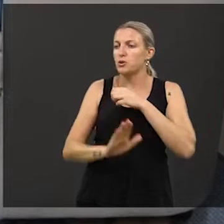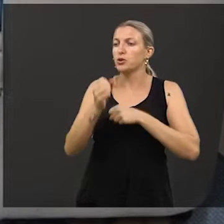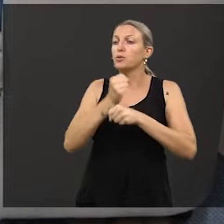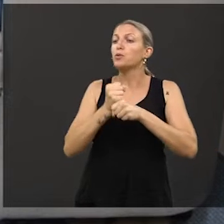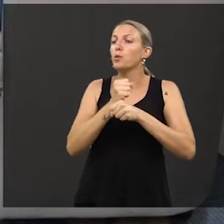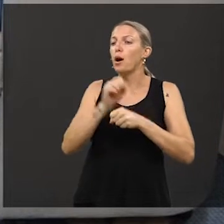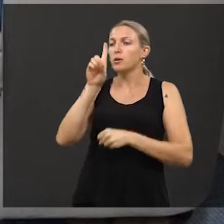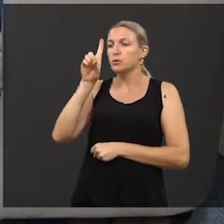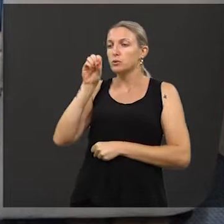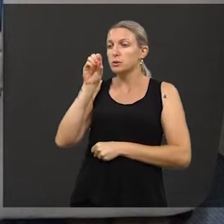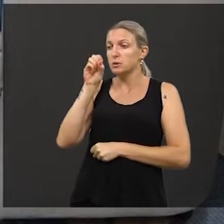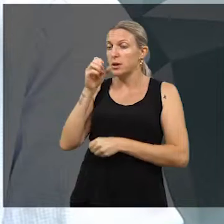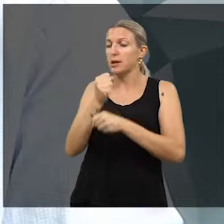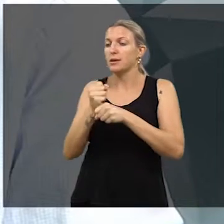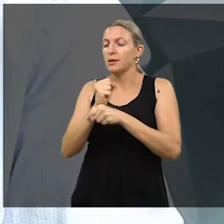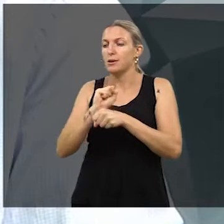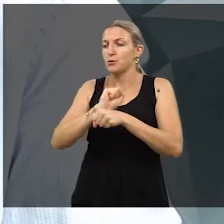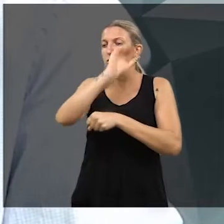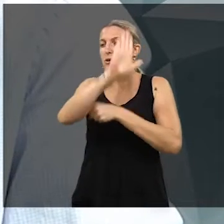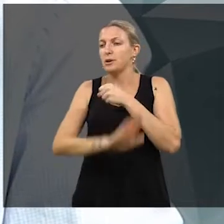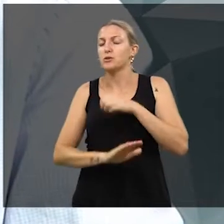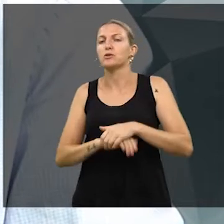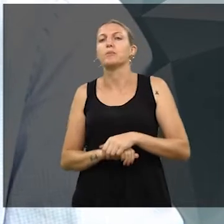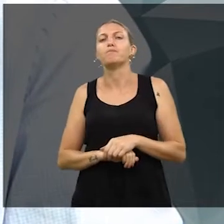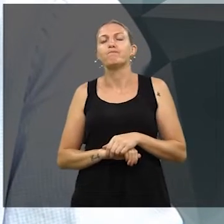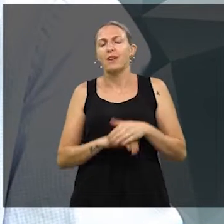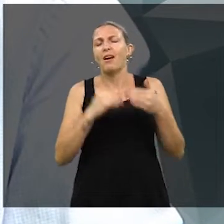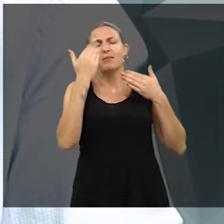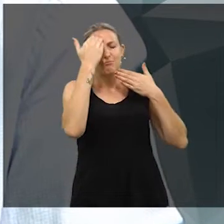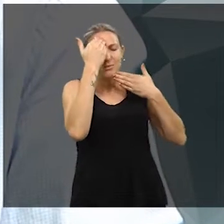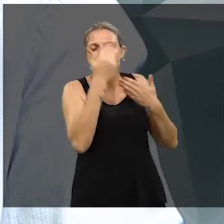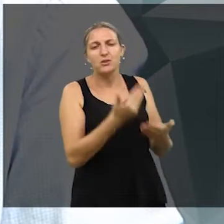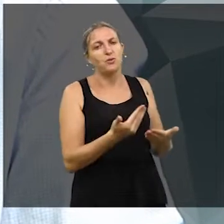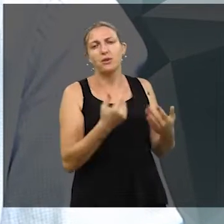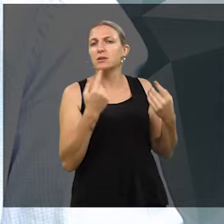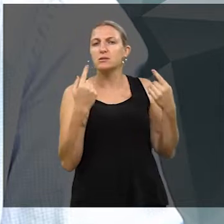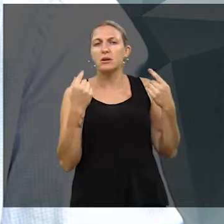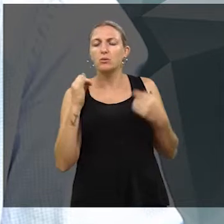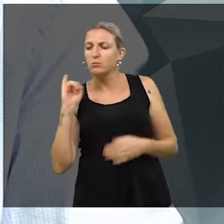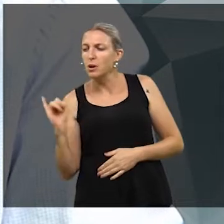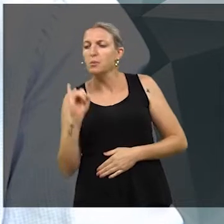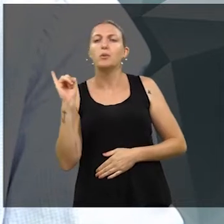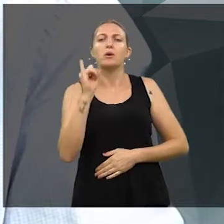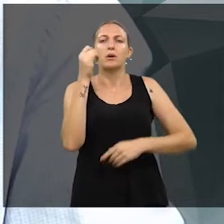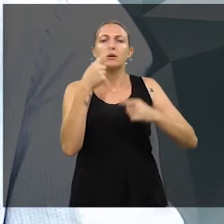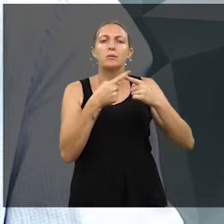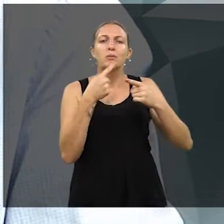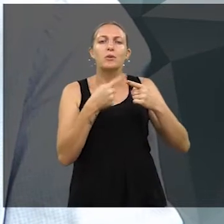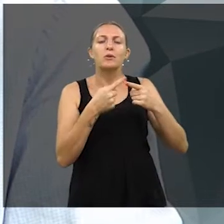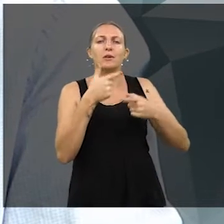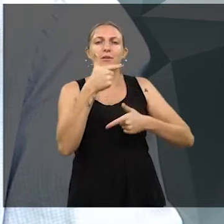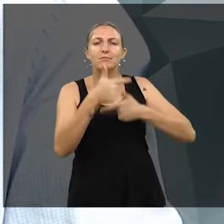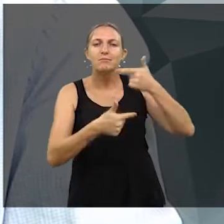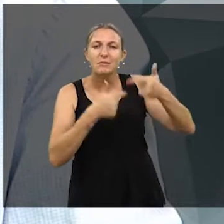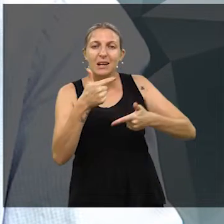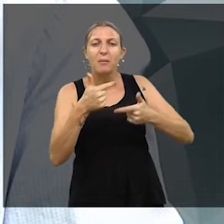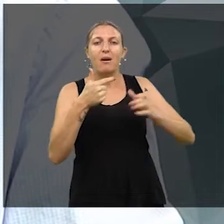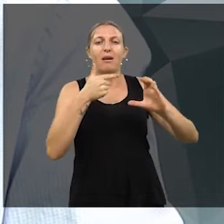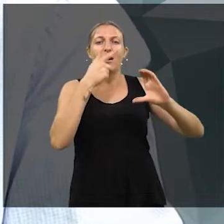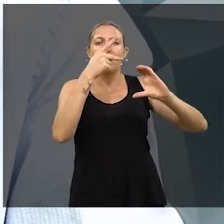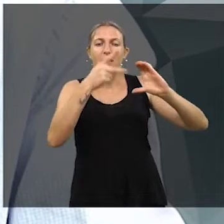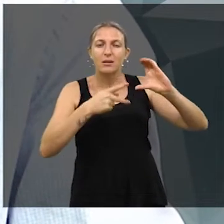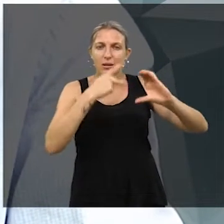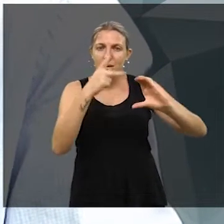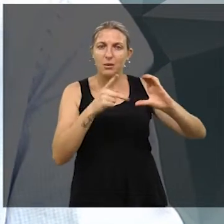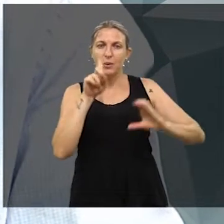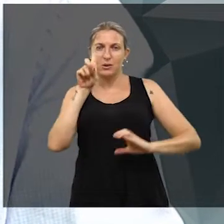do centenário do município? Ah, é uma gratificação, né? Porque você estar ocupando um espaço legislativo